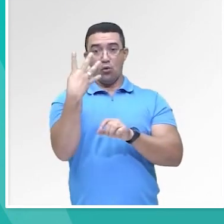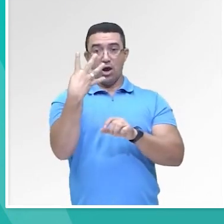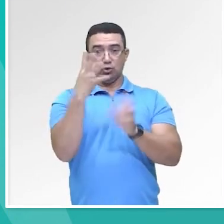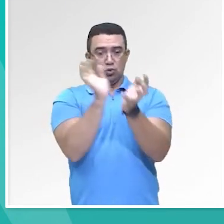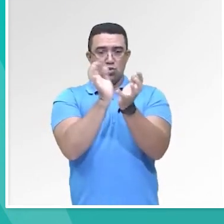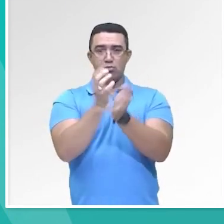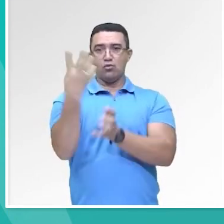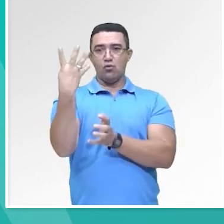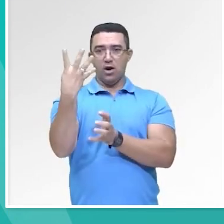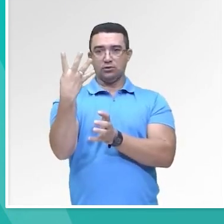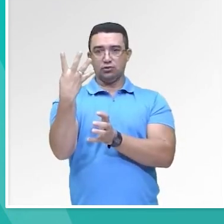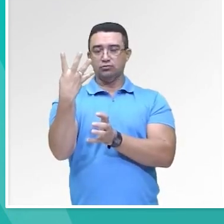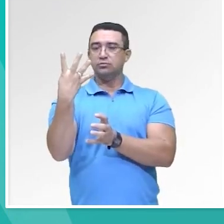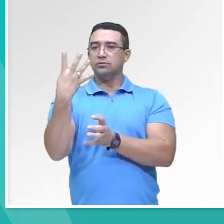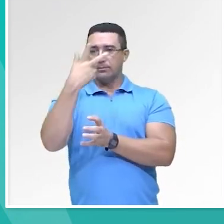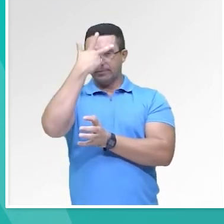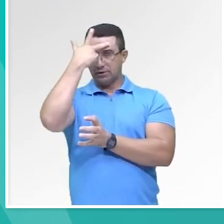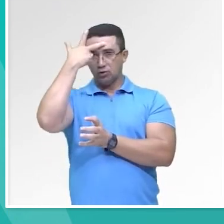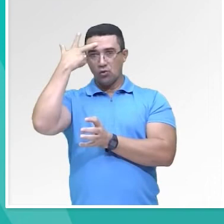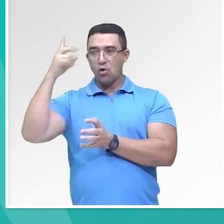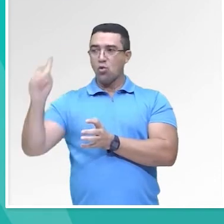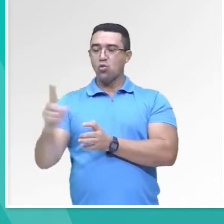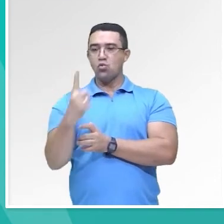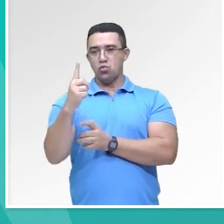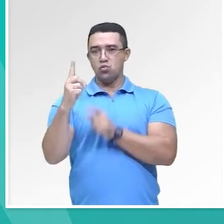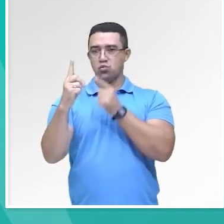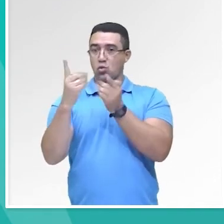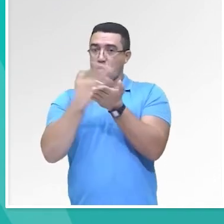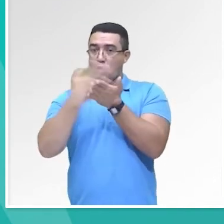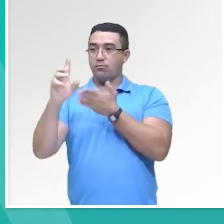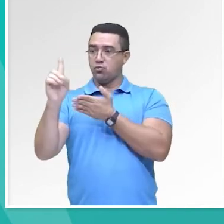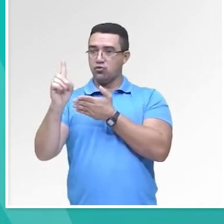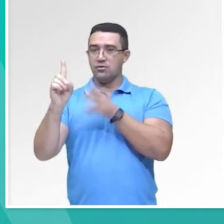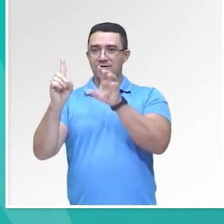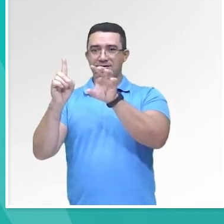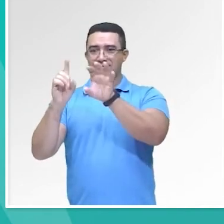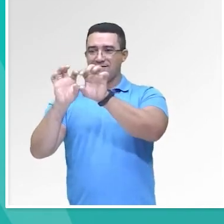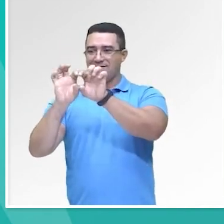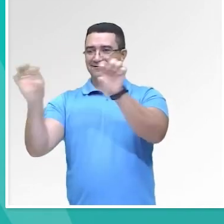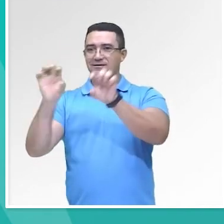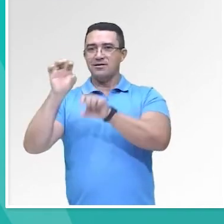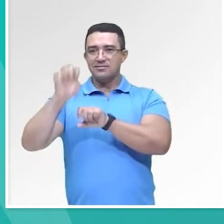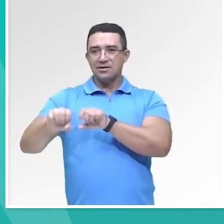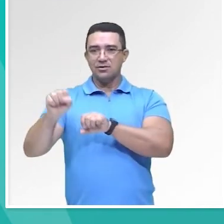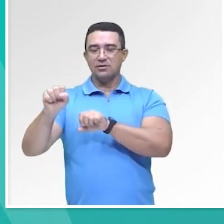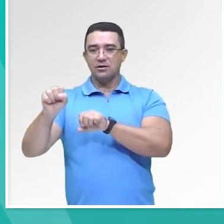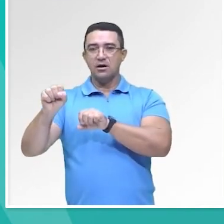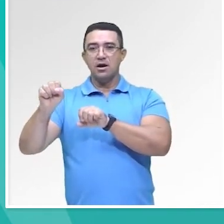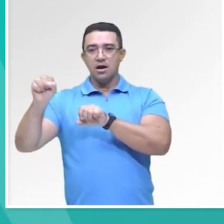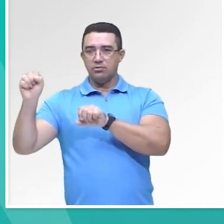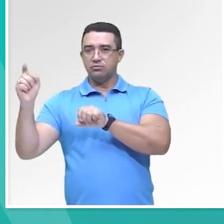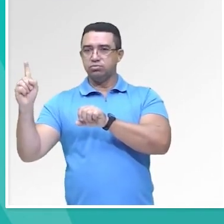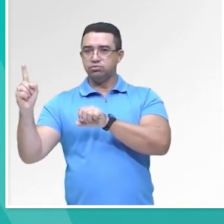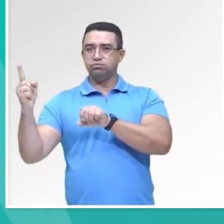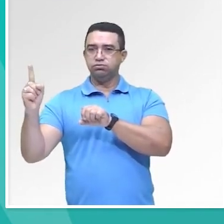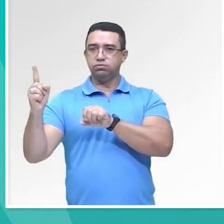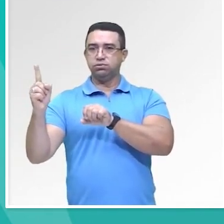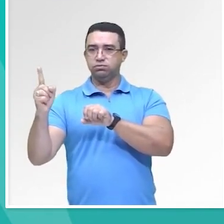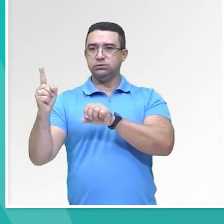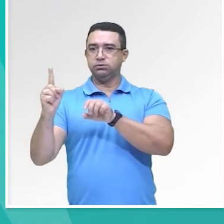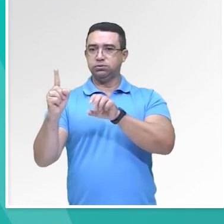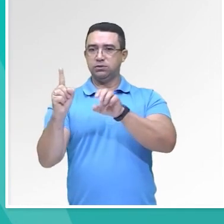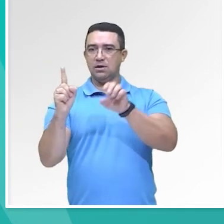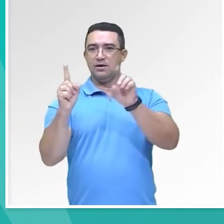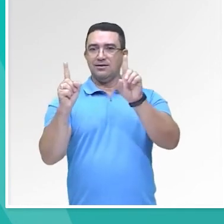E cada atleta é responsável de fazer uma parte do percurso segurando um bastão. E dentro